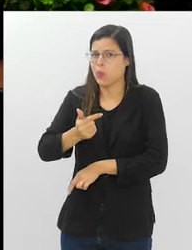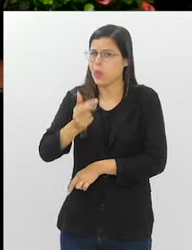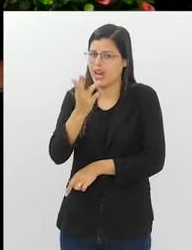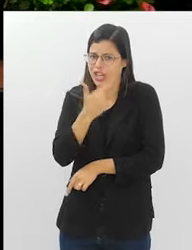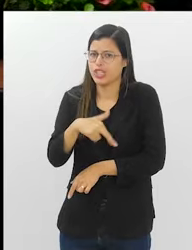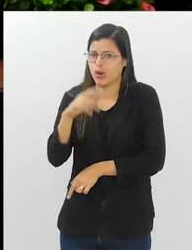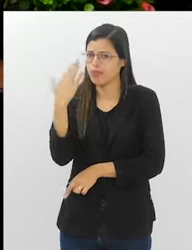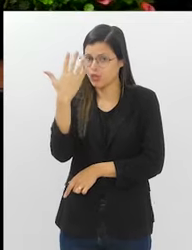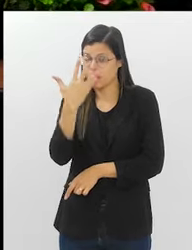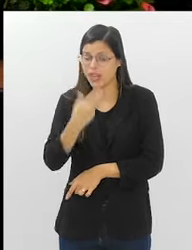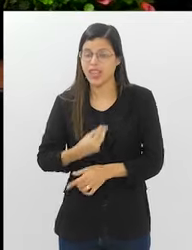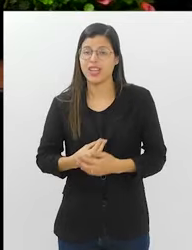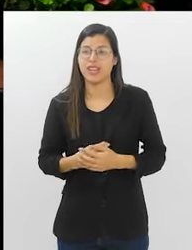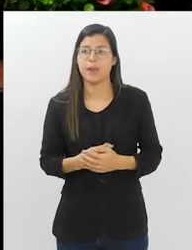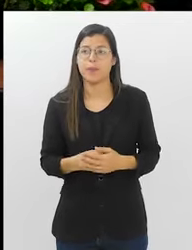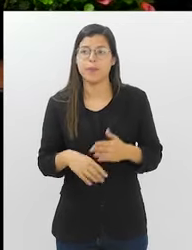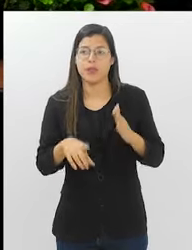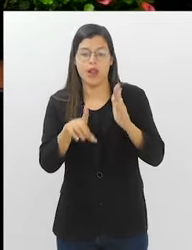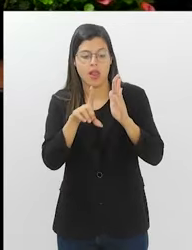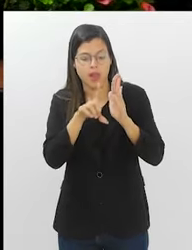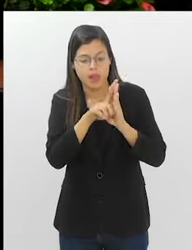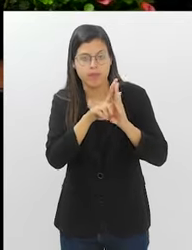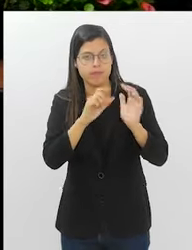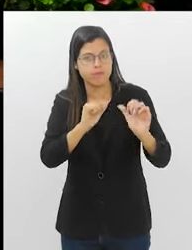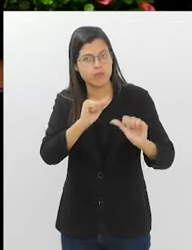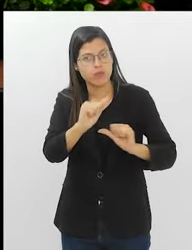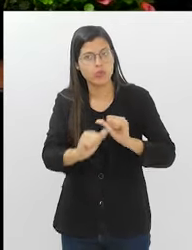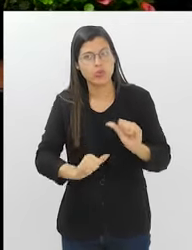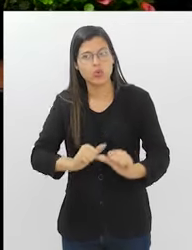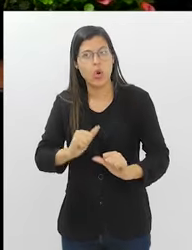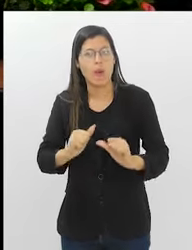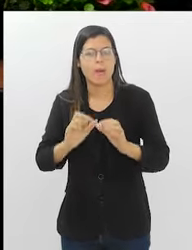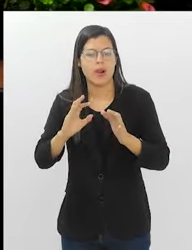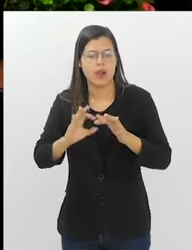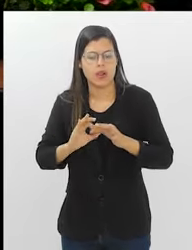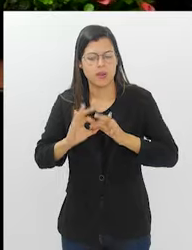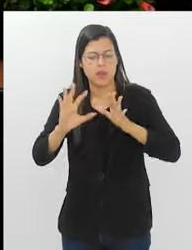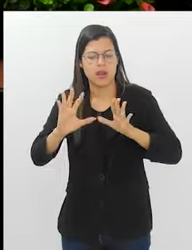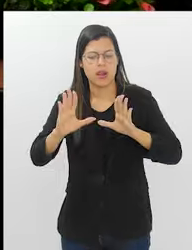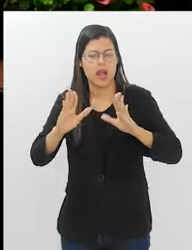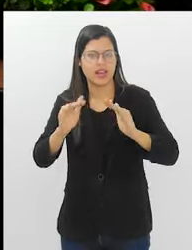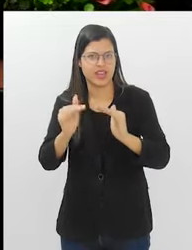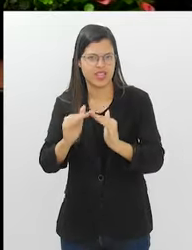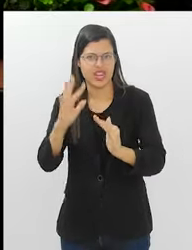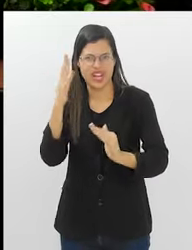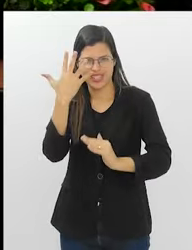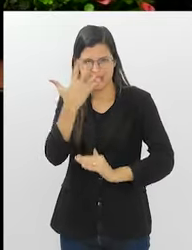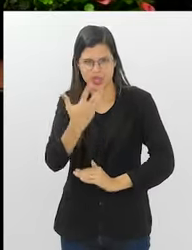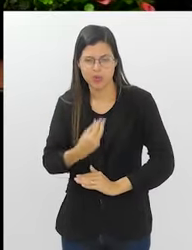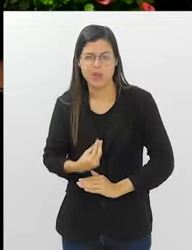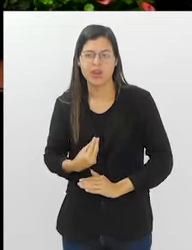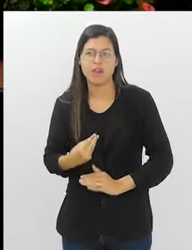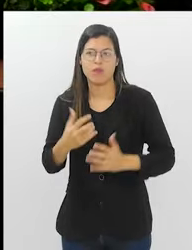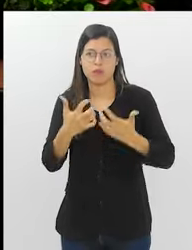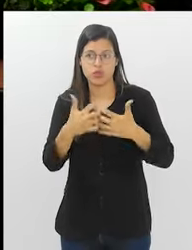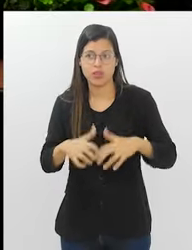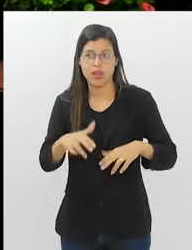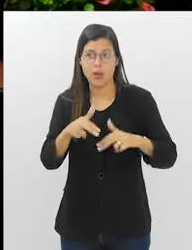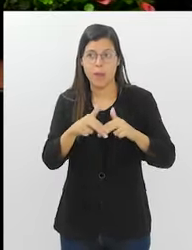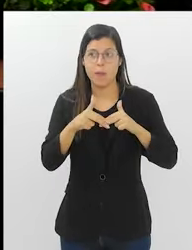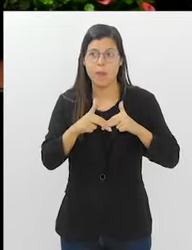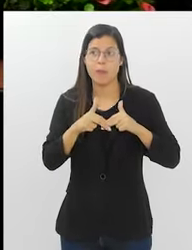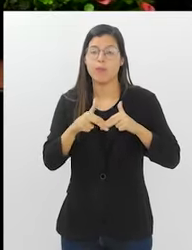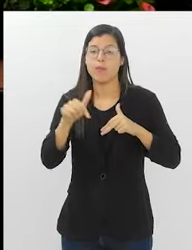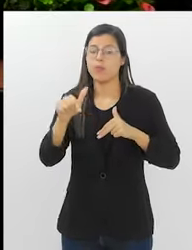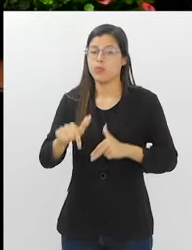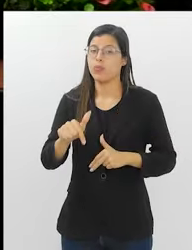partir daí, a lei é modificada para permitir que as casas espíritas funcionem. Por isso que as religiões de matriz